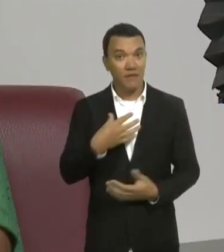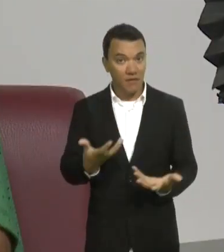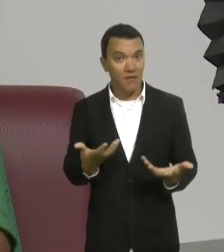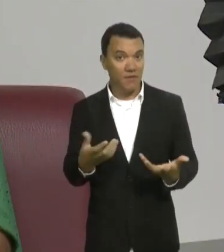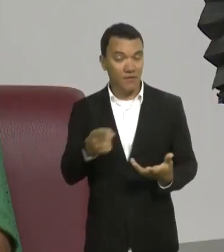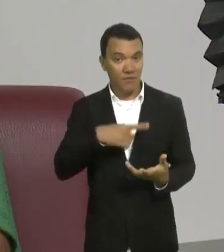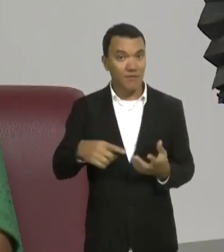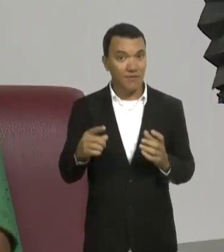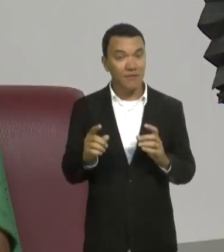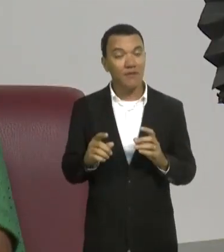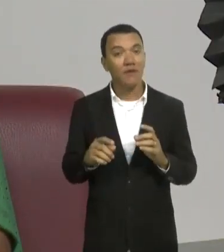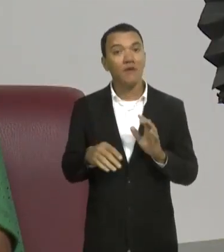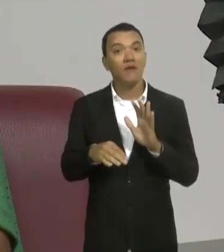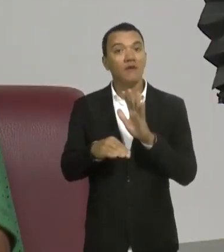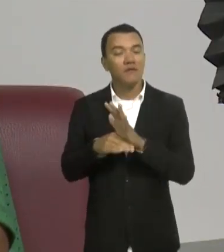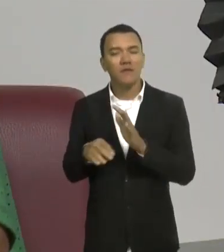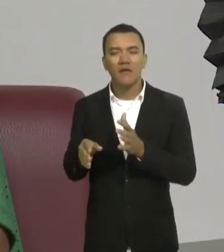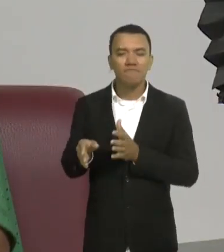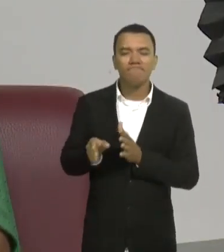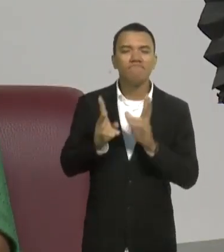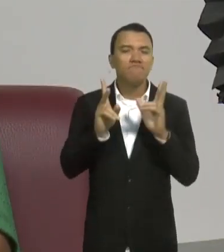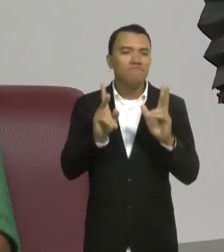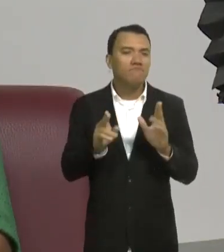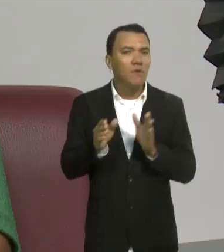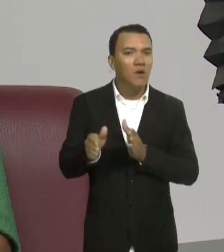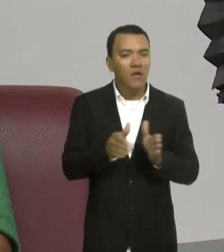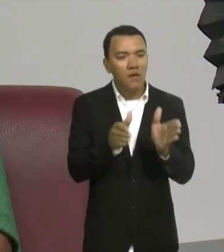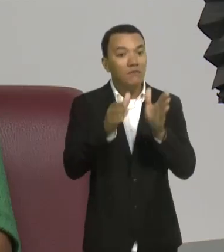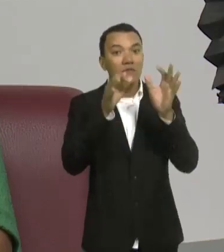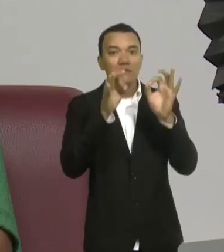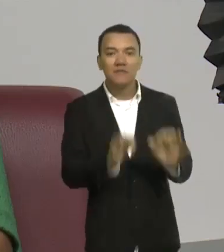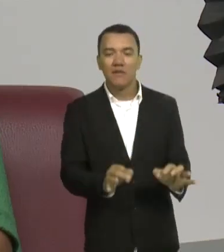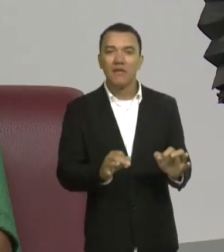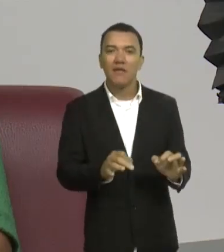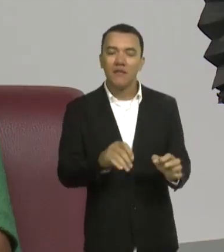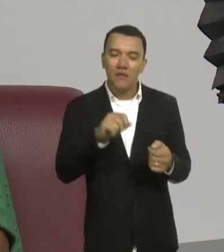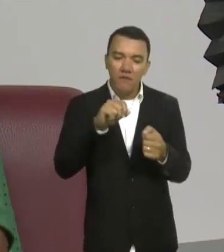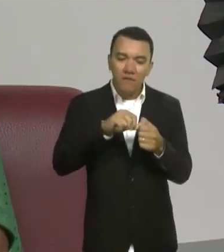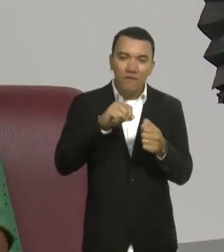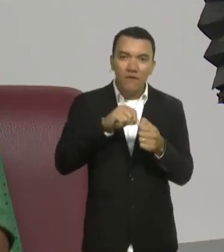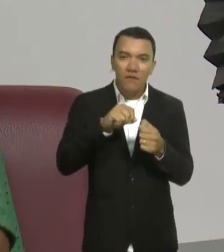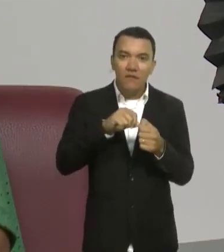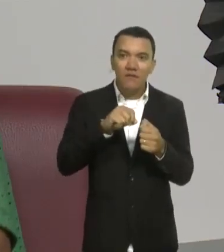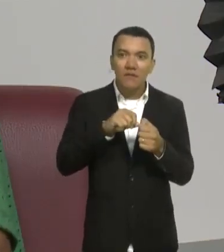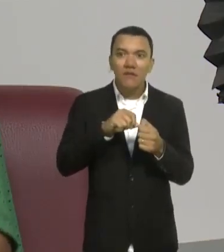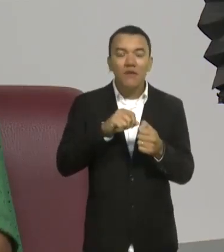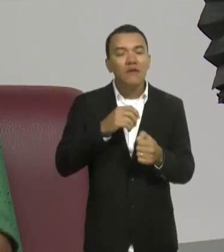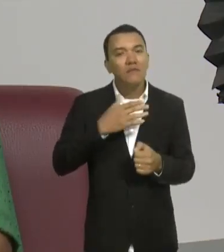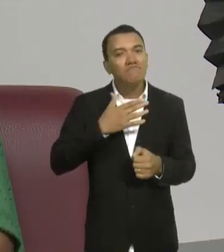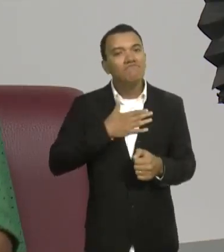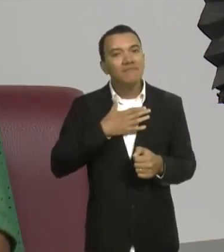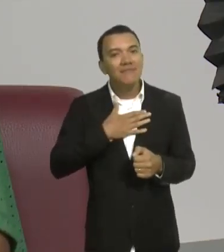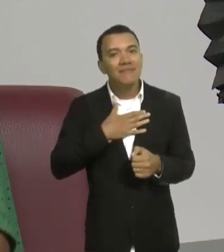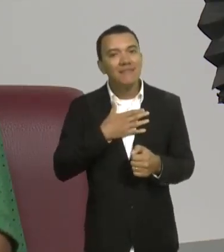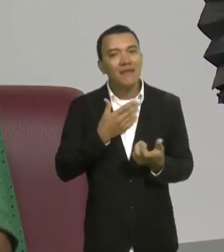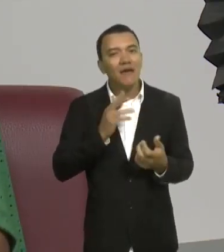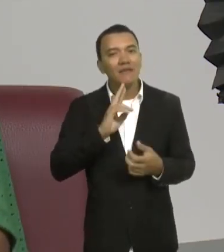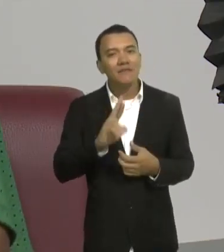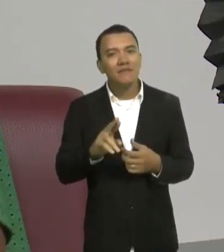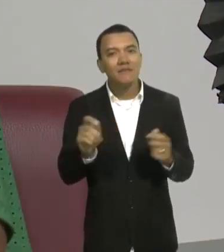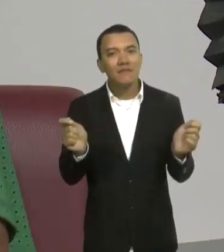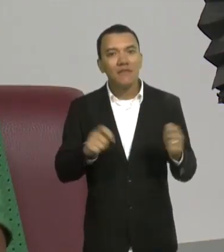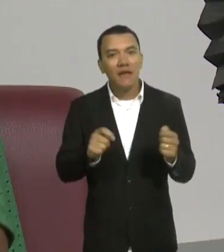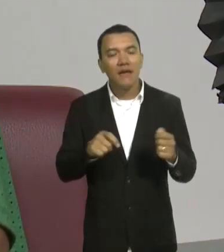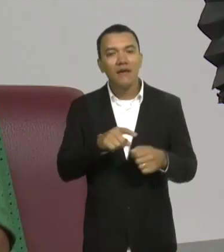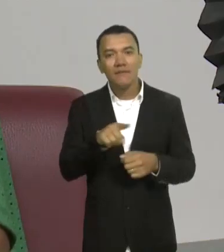gente tá no caminho certo, que a gente está fazendo, tá, para mim, que eu estou dando o resultado que a